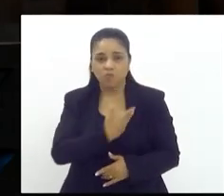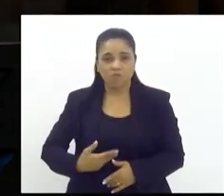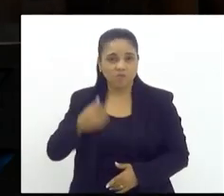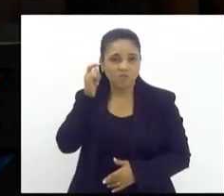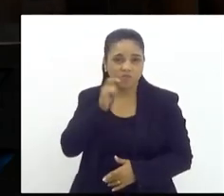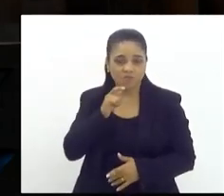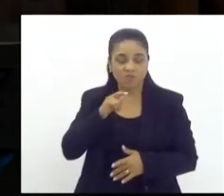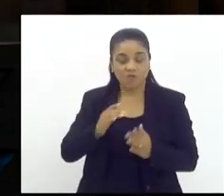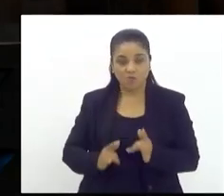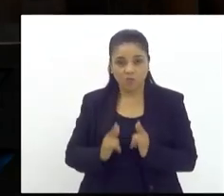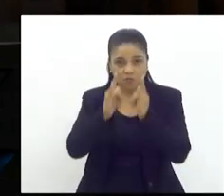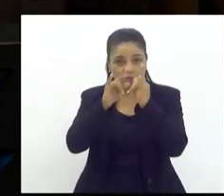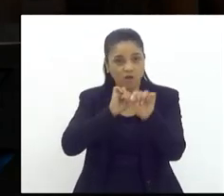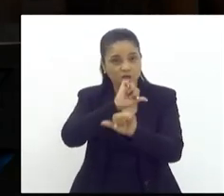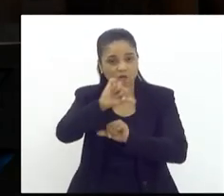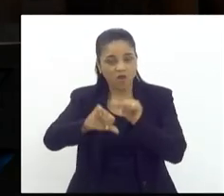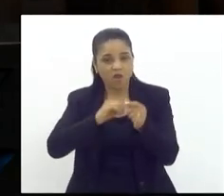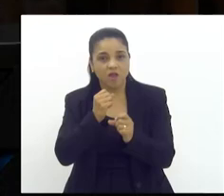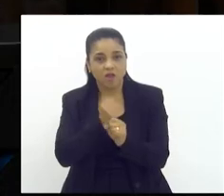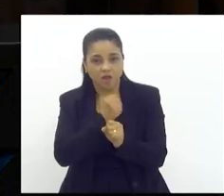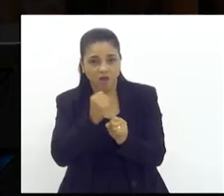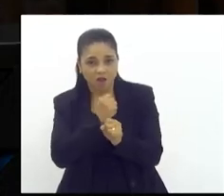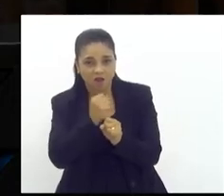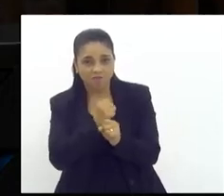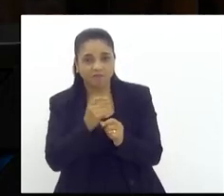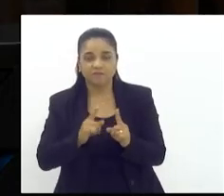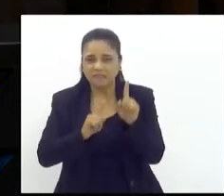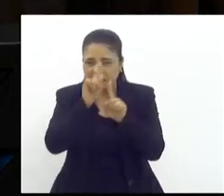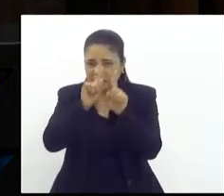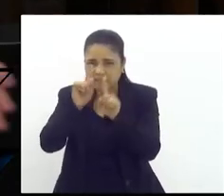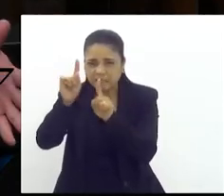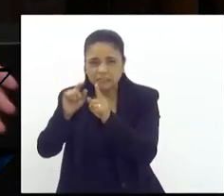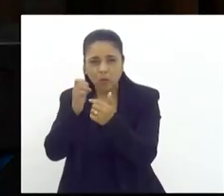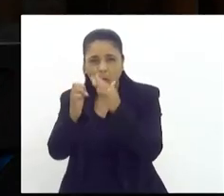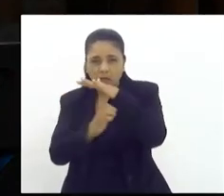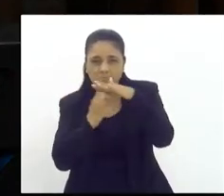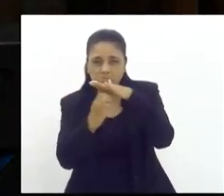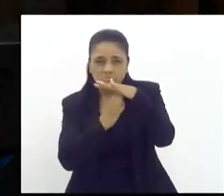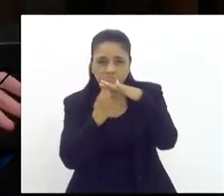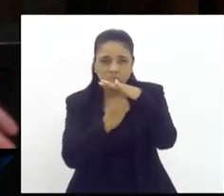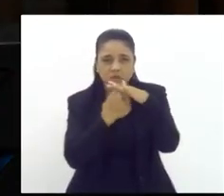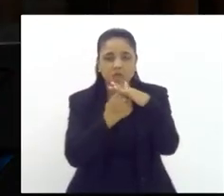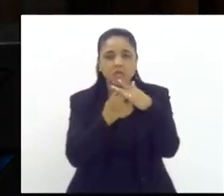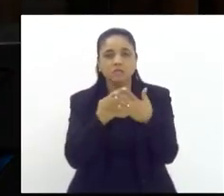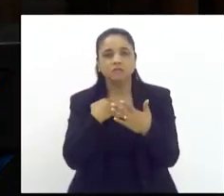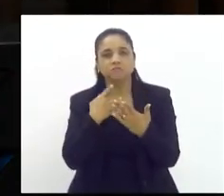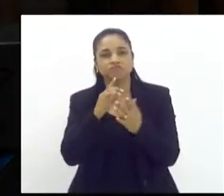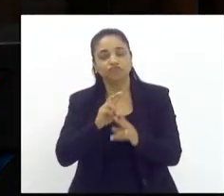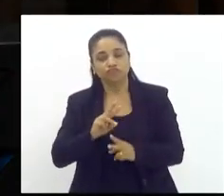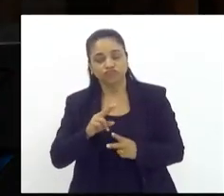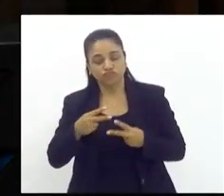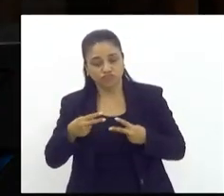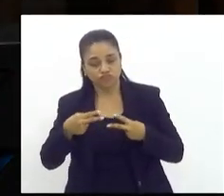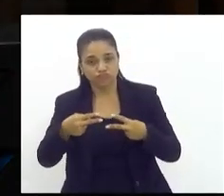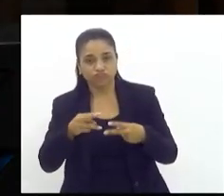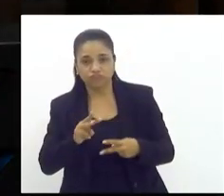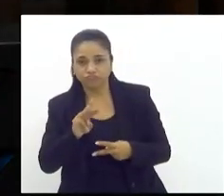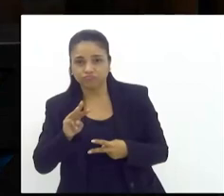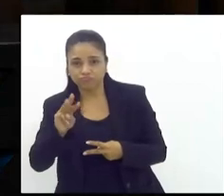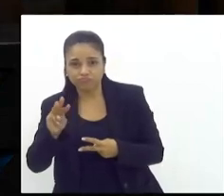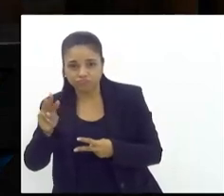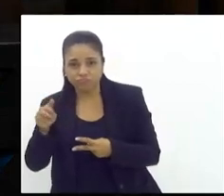seria reformado fizeram a licitação tem lá empresa pelo menos citada no site do pacto RJ